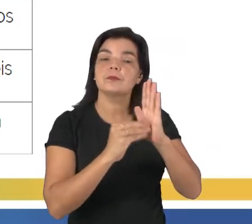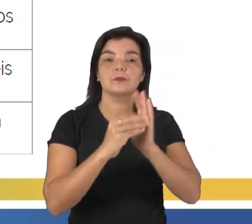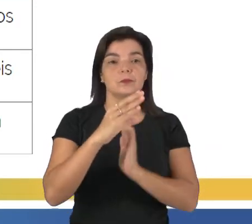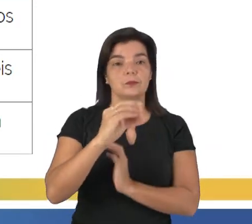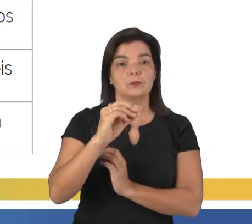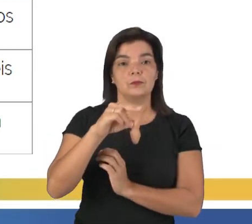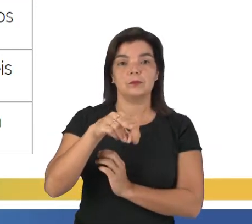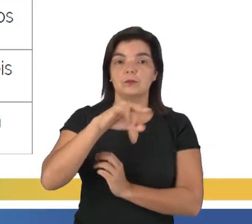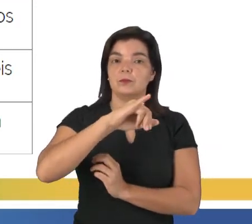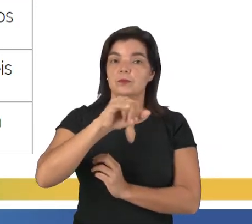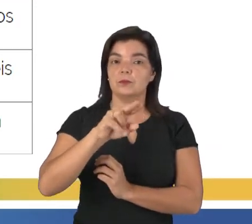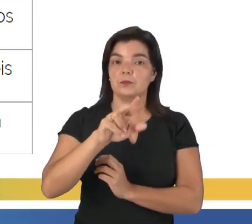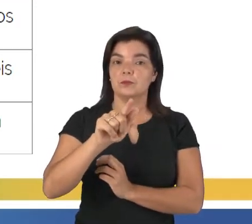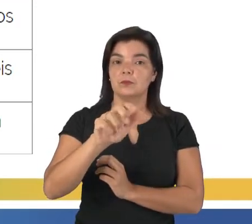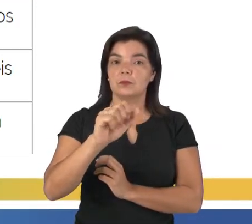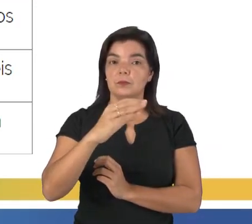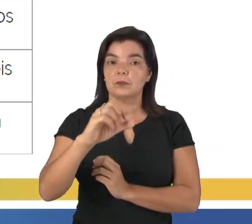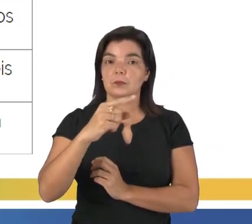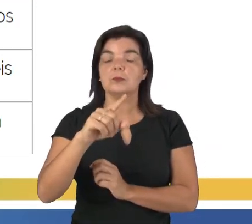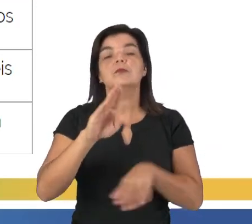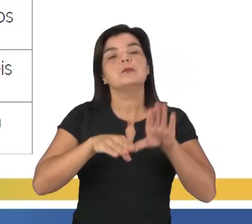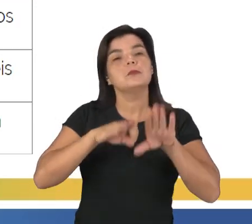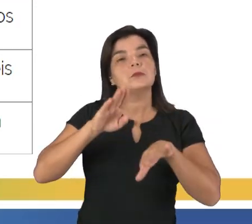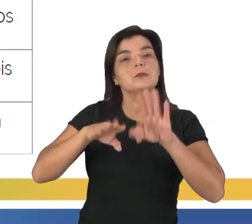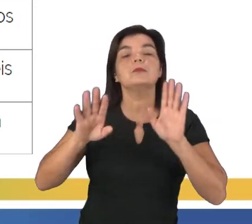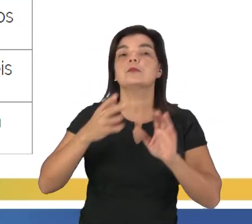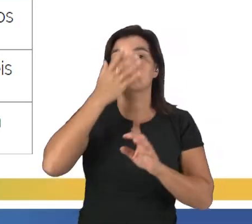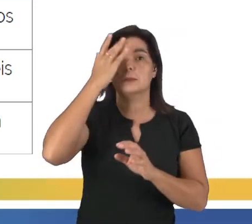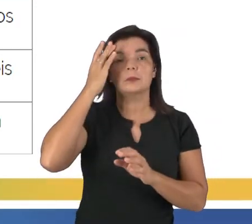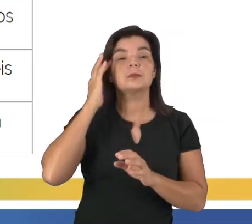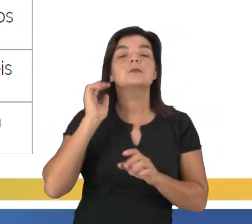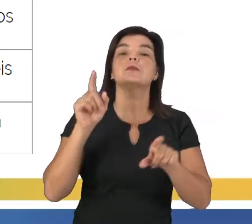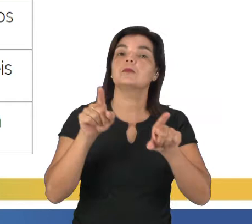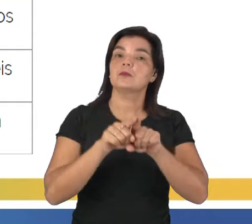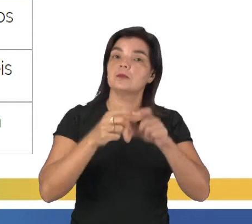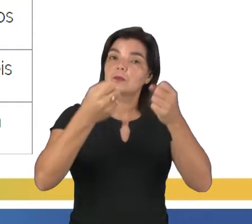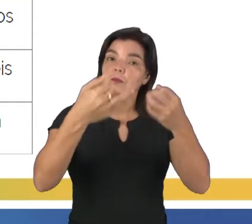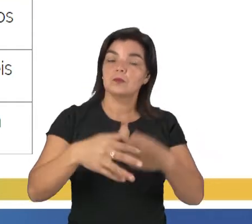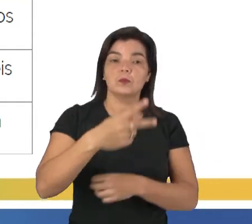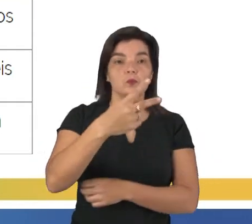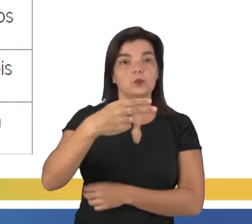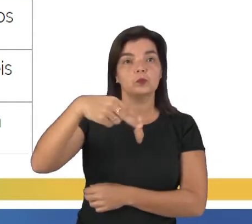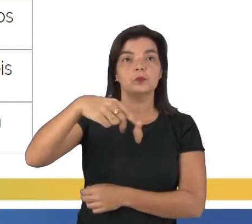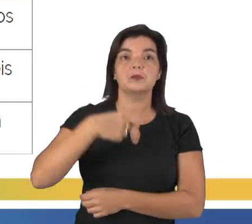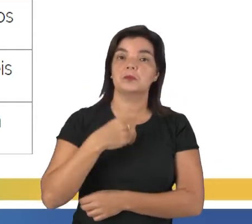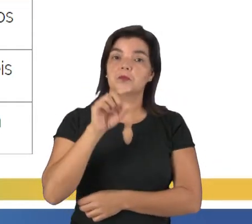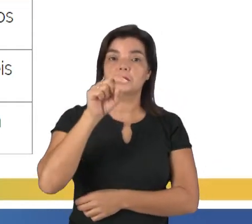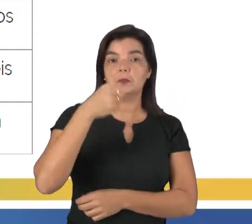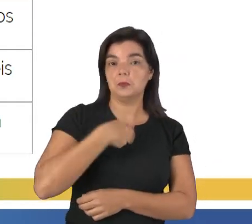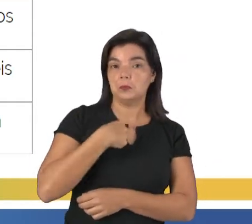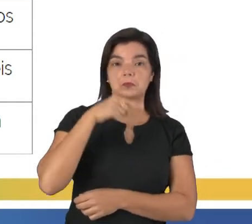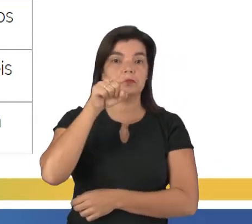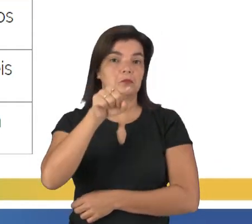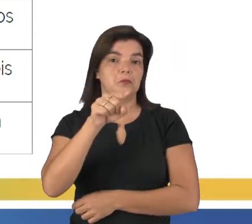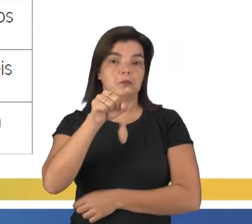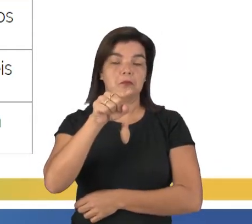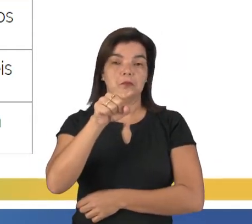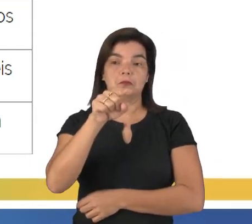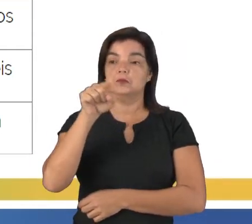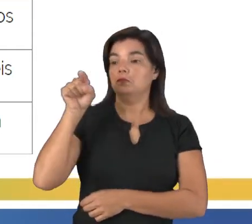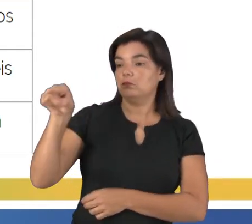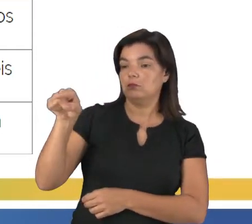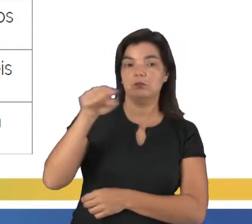né, elas se divergem, dependendo ali da pessoa que eu estou falando, né, se é eu, se é tu, se é eles ou